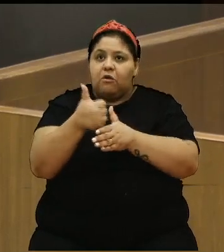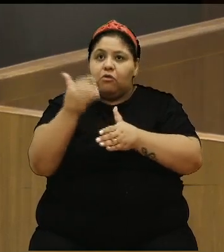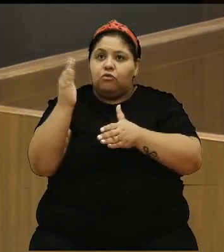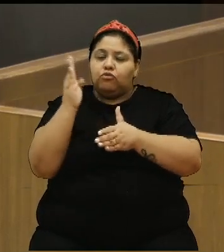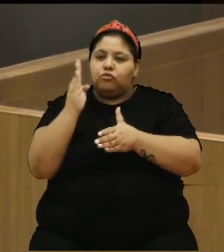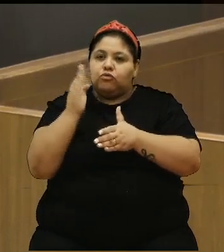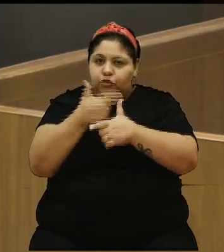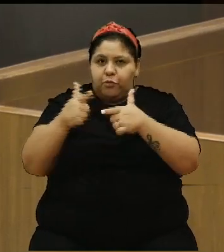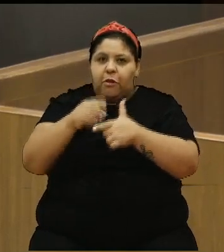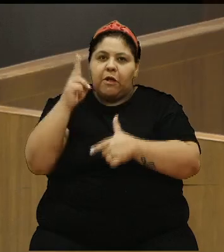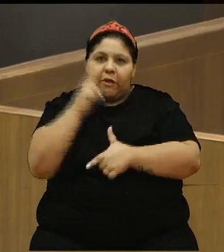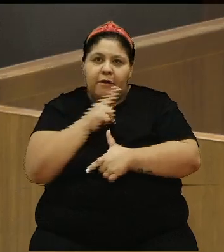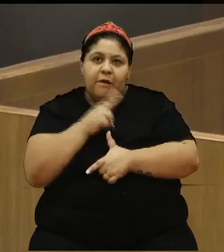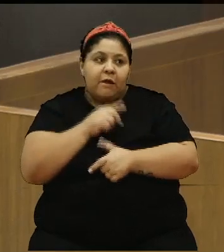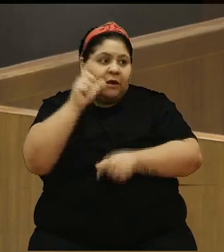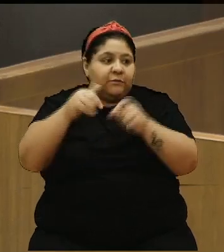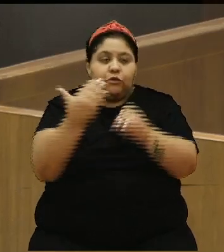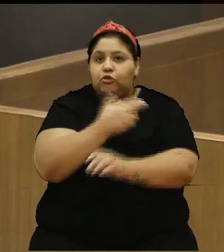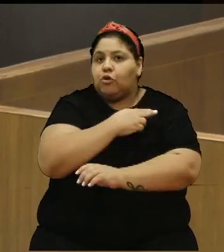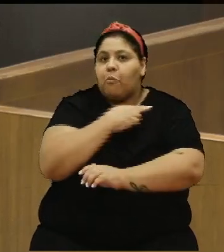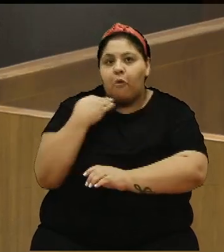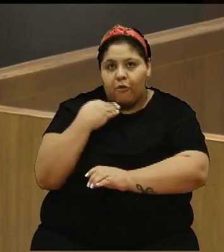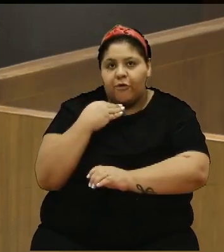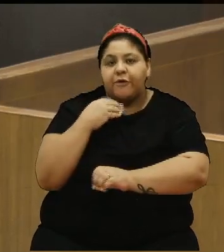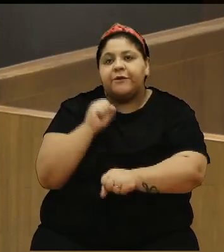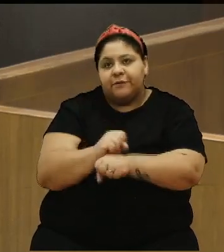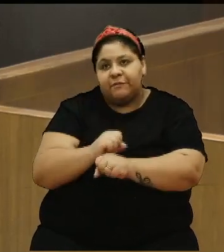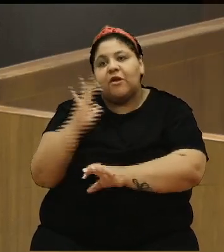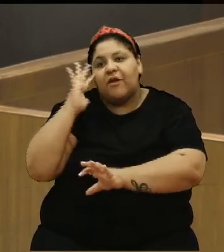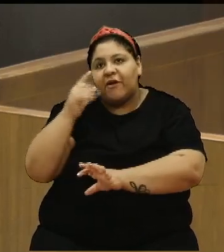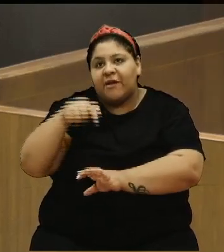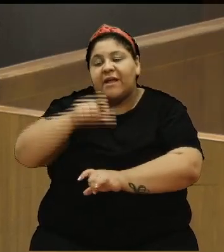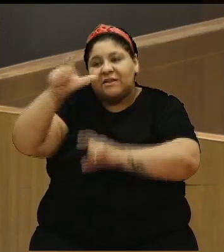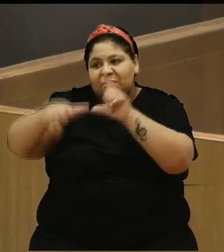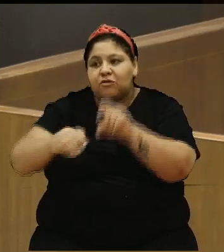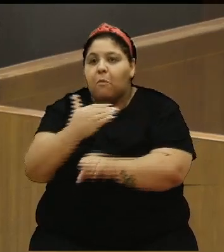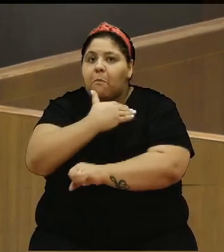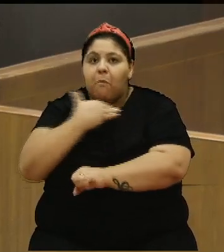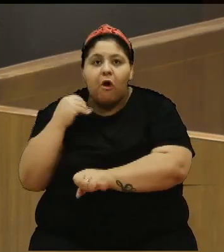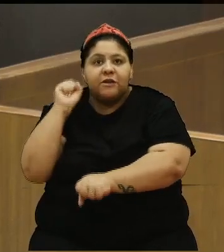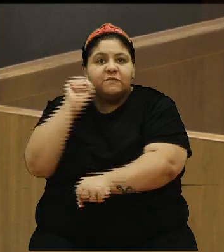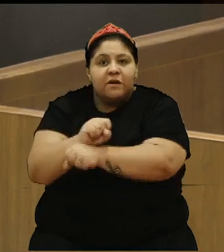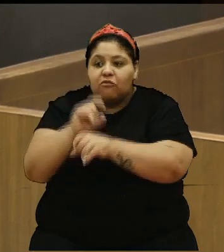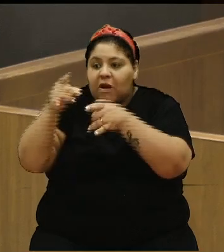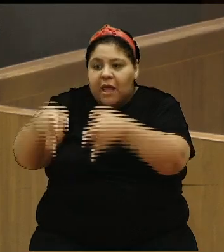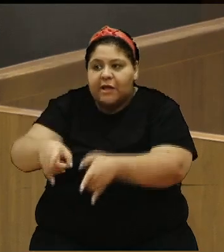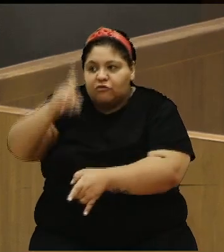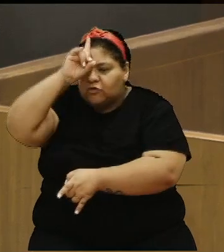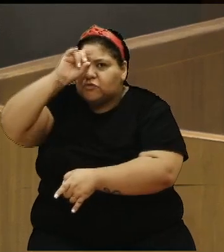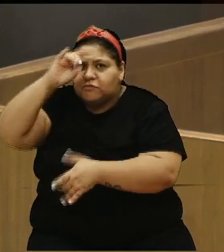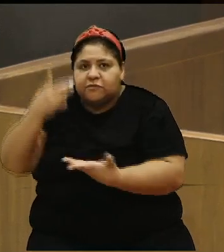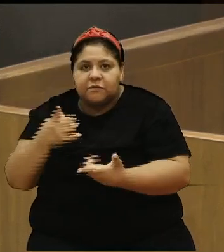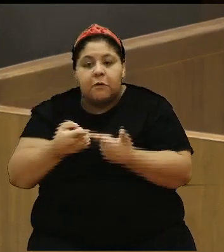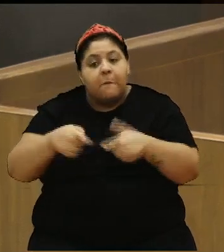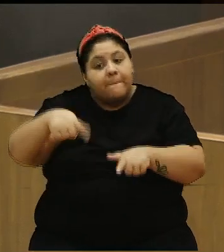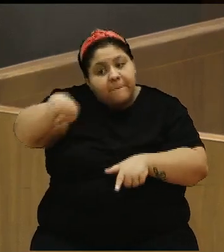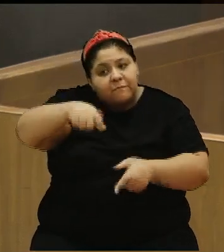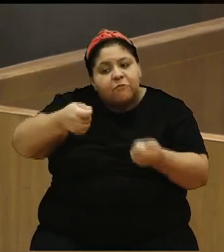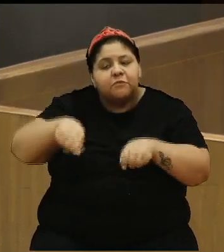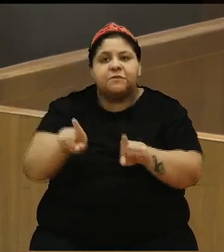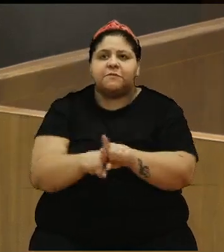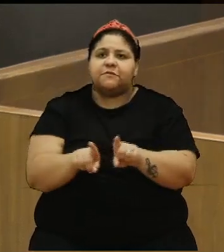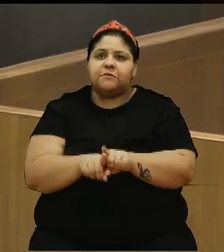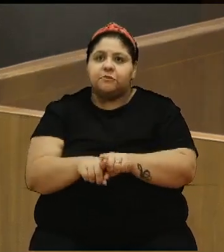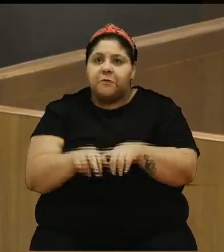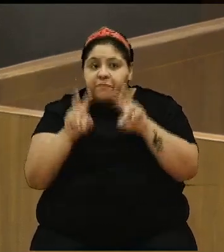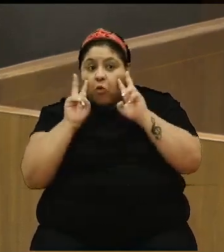que as pessoas não morram esperando, porque isso acontece em Caxias. As pessoas morrem esperando leito. Mas nós precisamos também